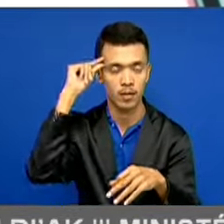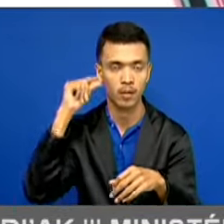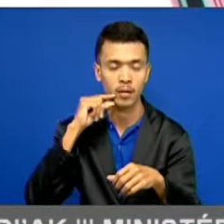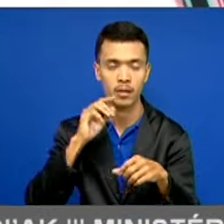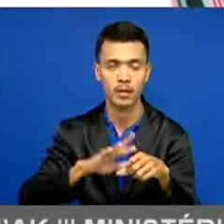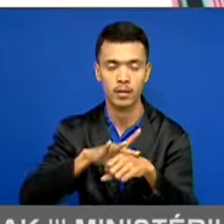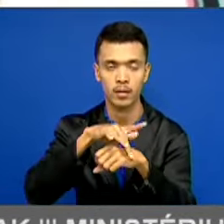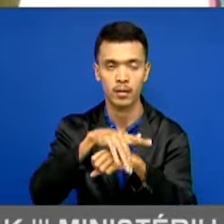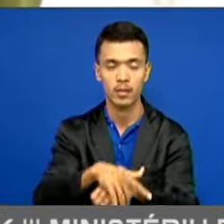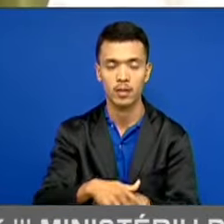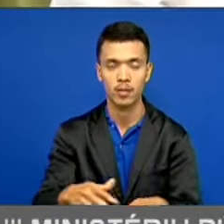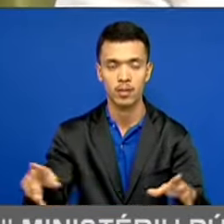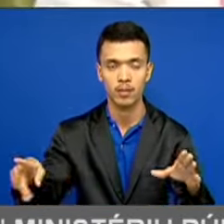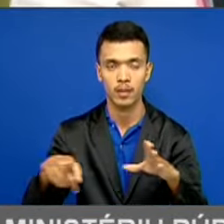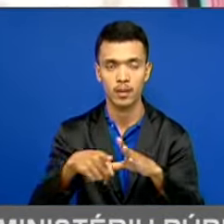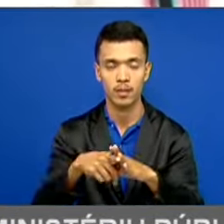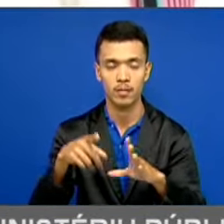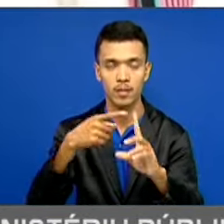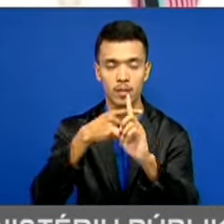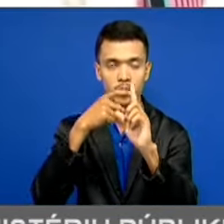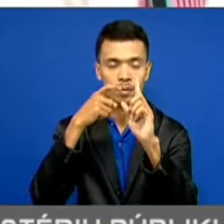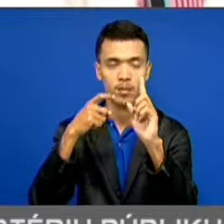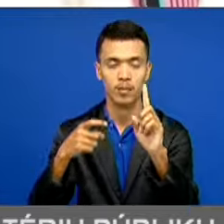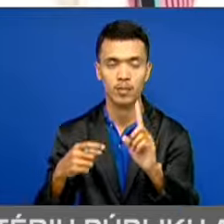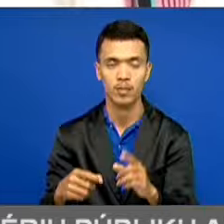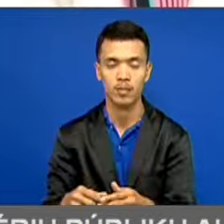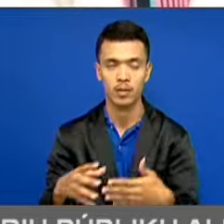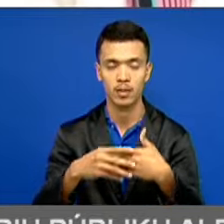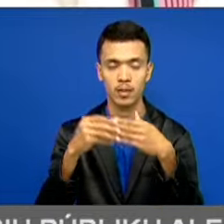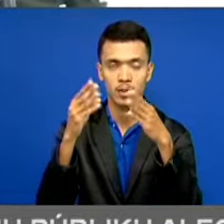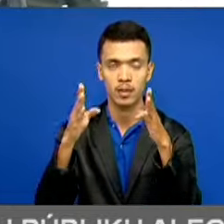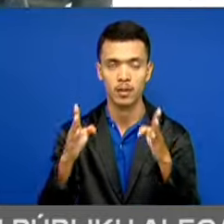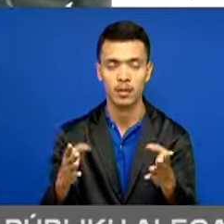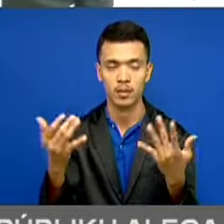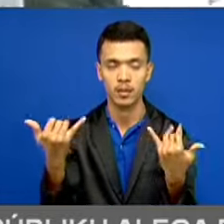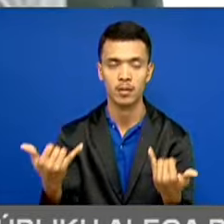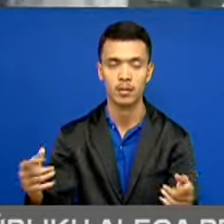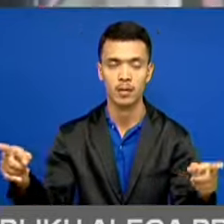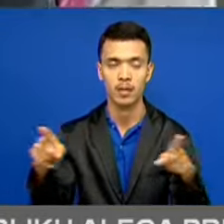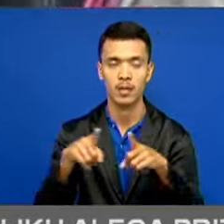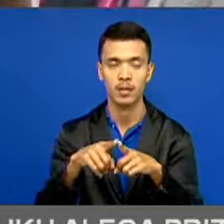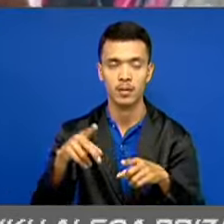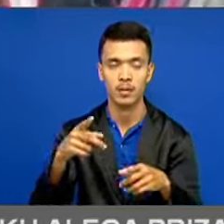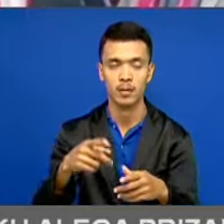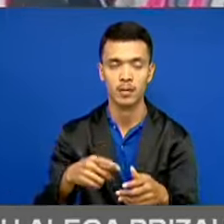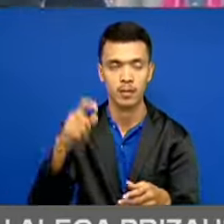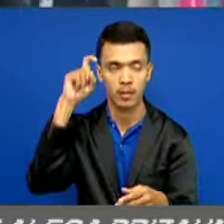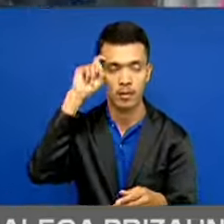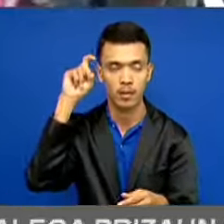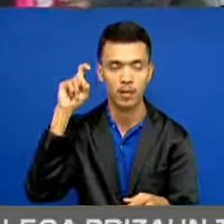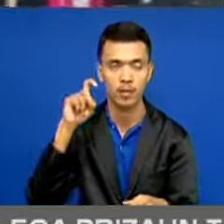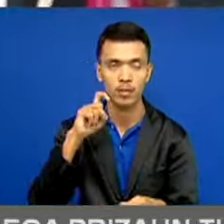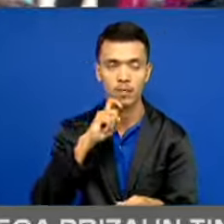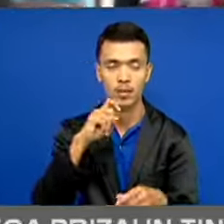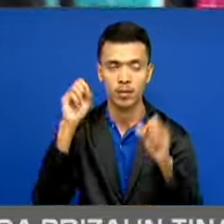a INB, a presença russimos. A liderança atual primeiro-ministro Kaira Lassana Guzmão, a